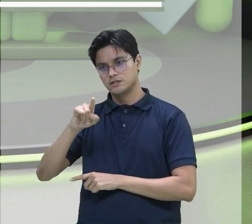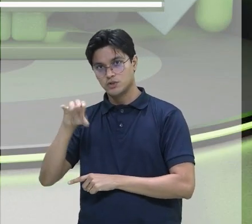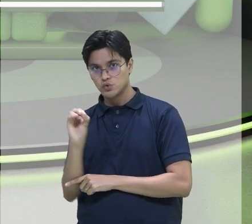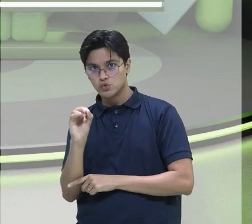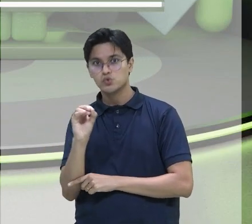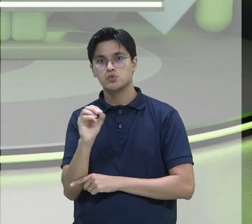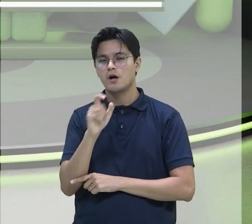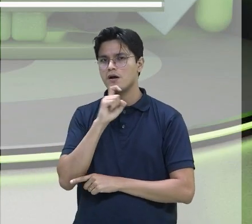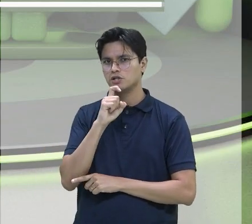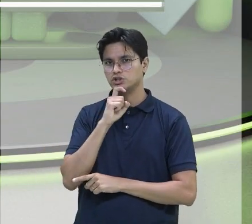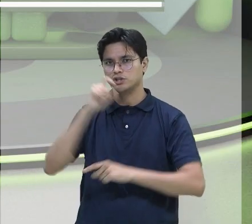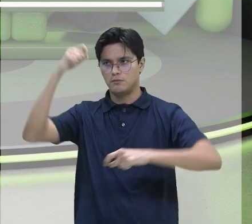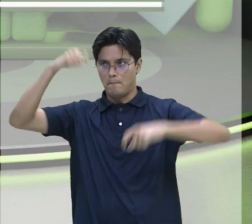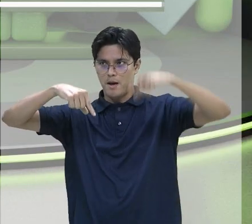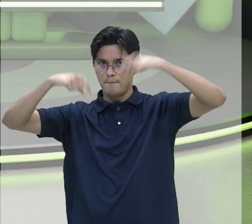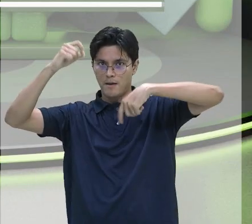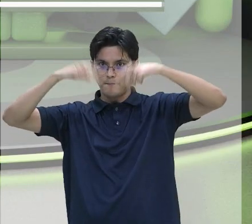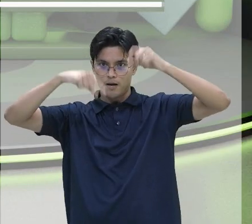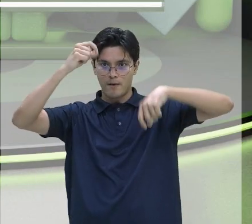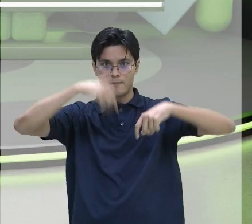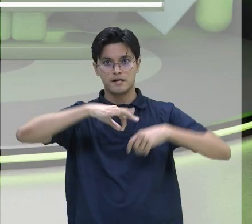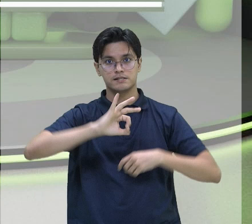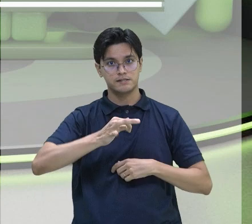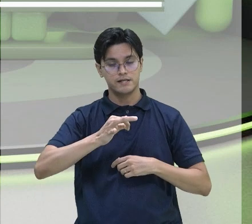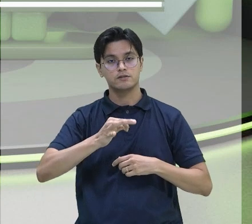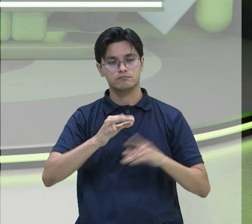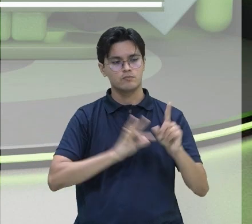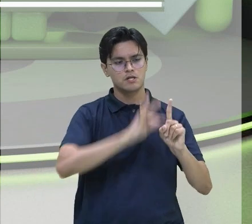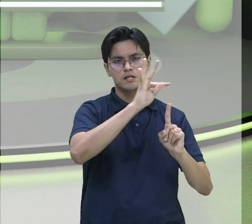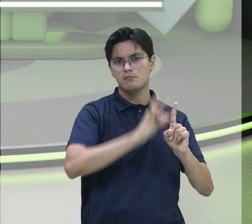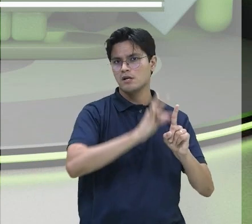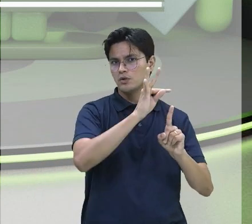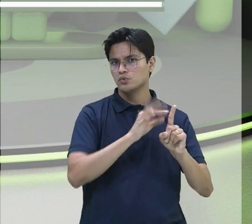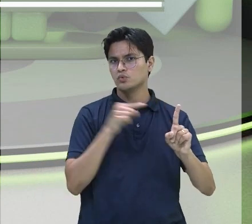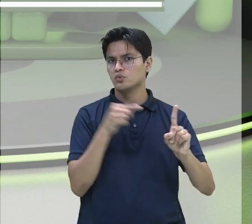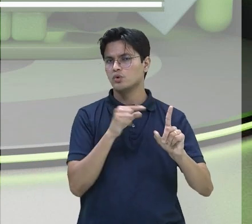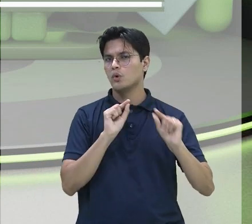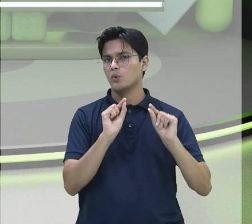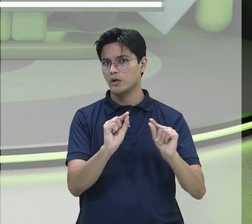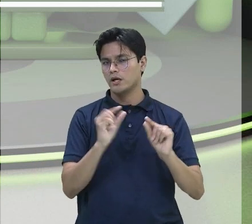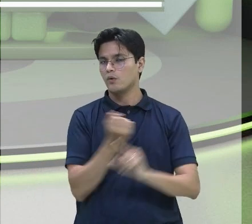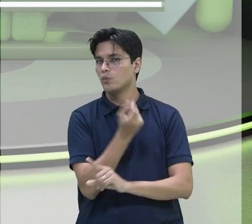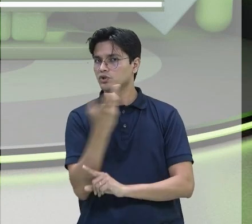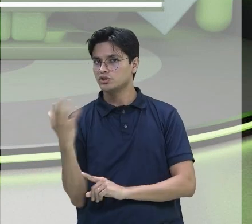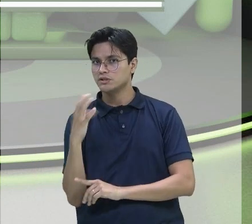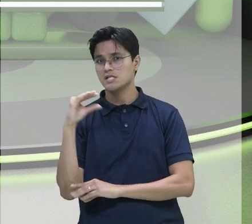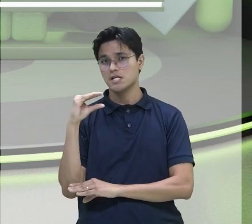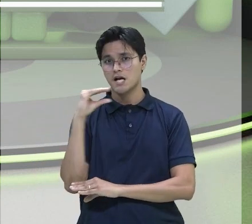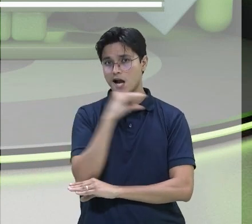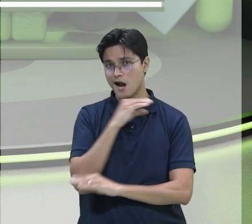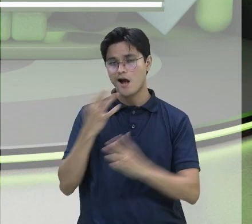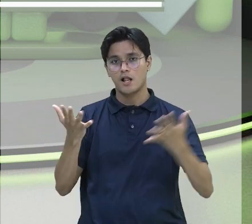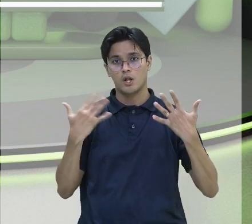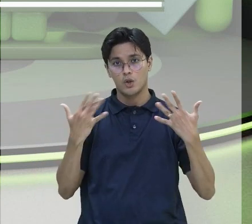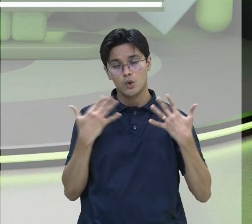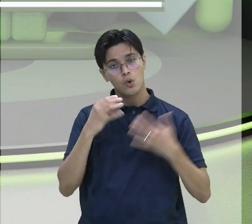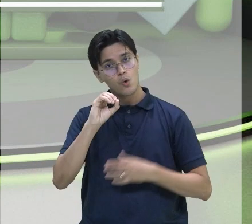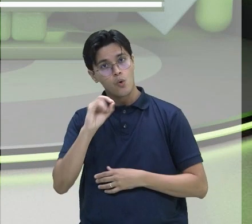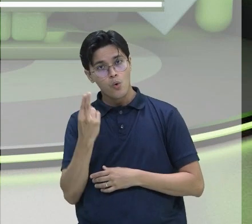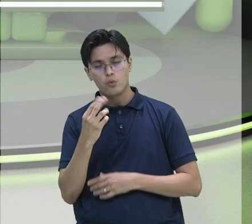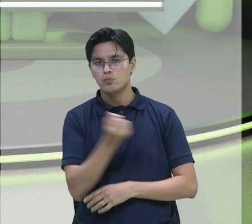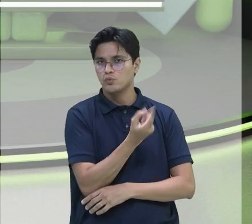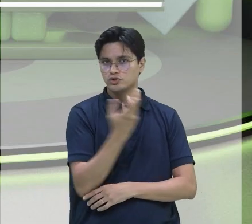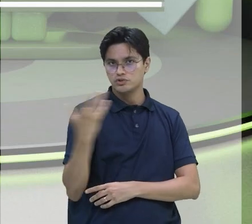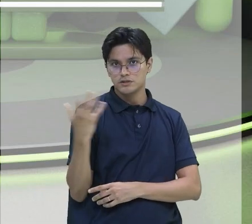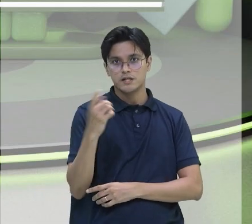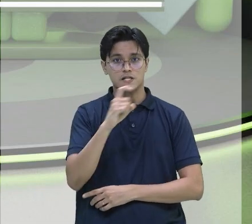vai ser a quantidade de calor ou frio de uma determinada área, né, de um determinado